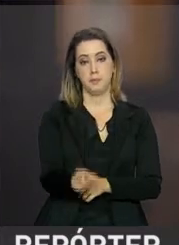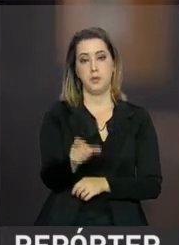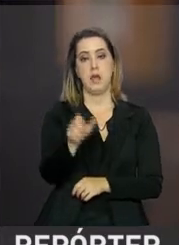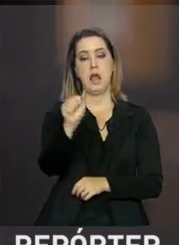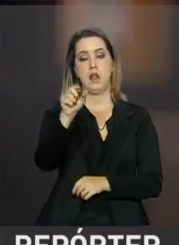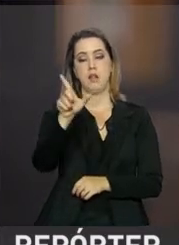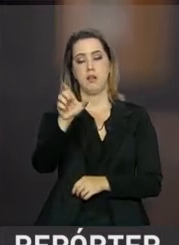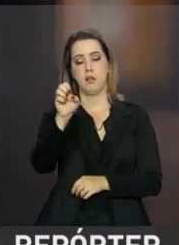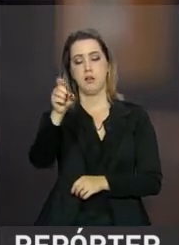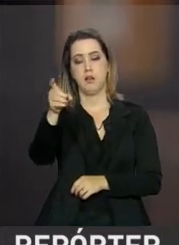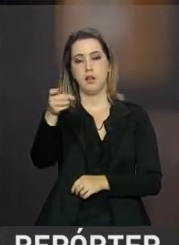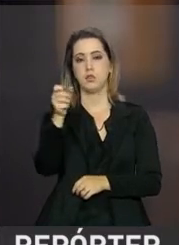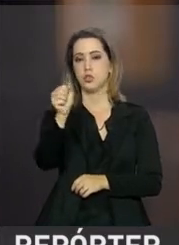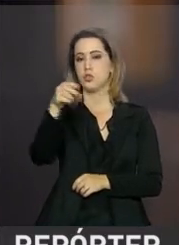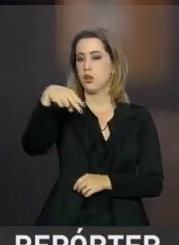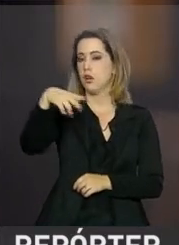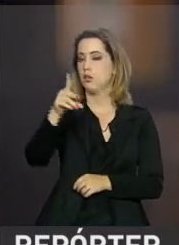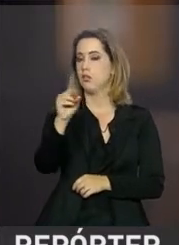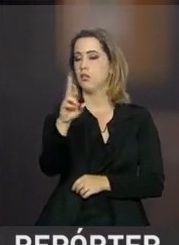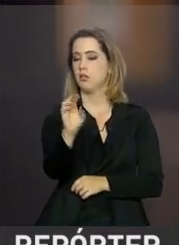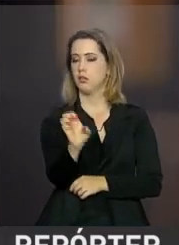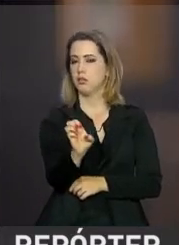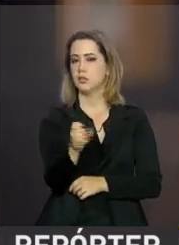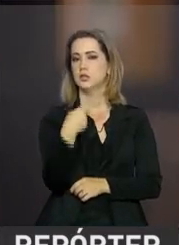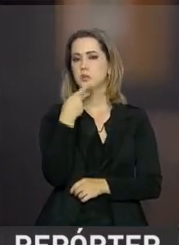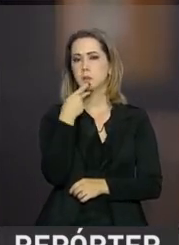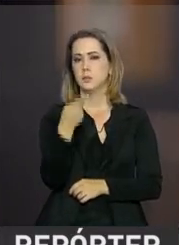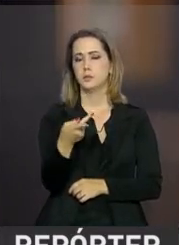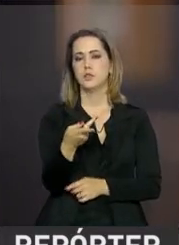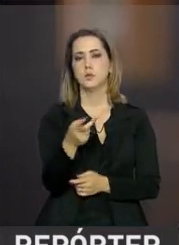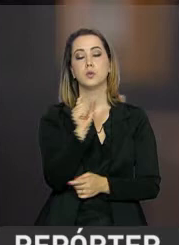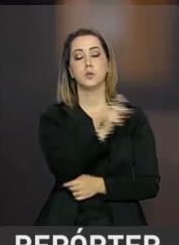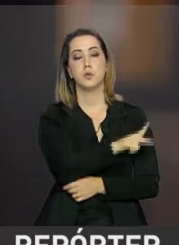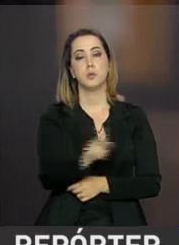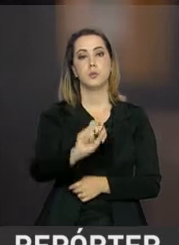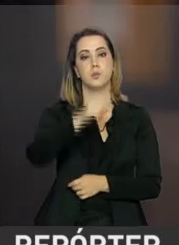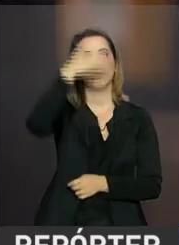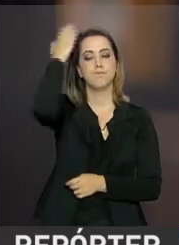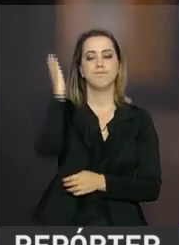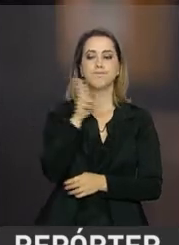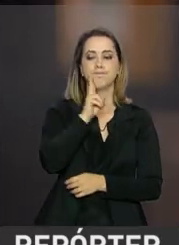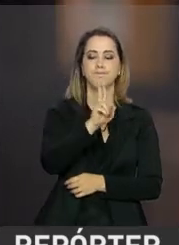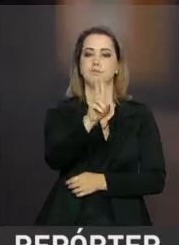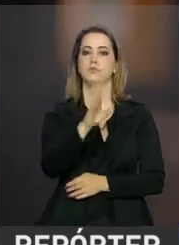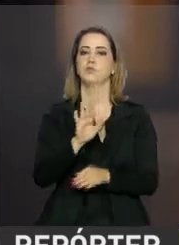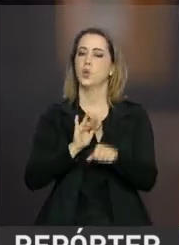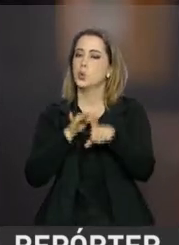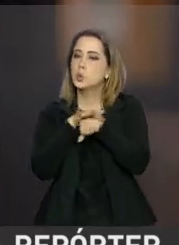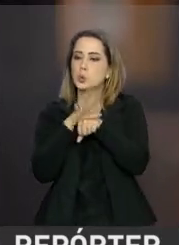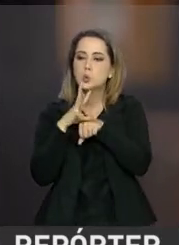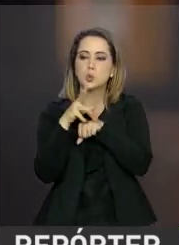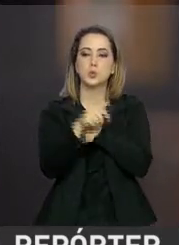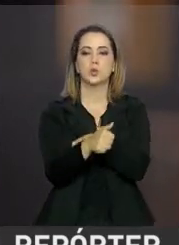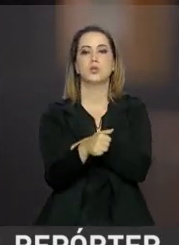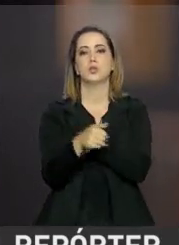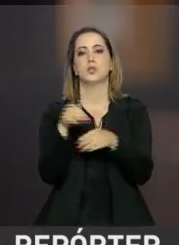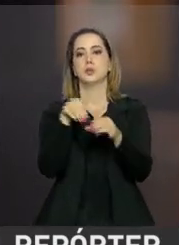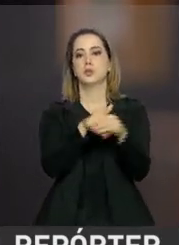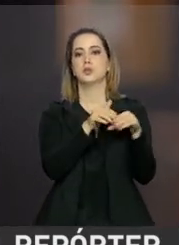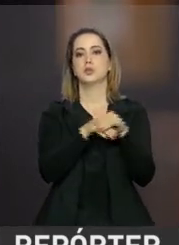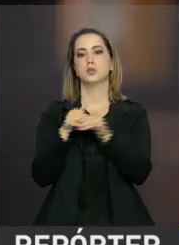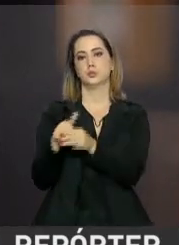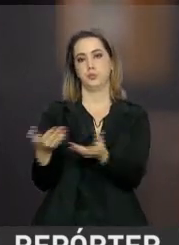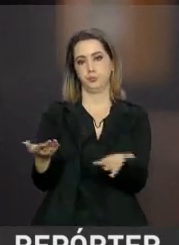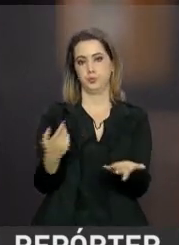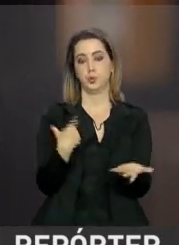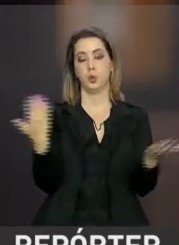paula presidente michel temer acompanhou o processo eleitoral nos estados unidos desde a noite de ontem hoje o presidente enviou uma mensagem